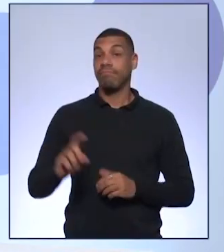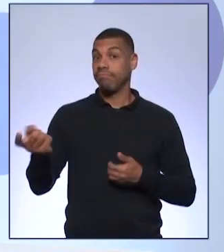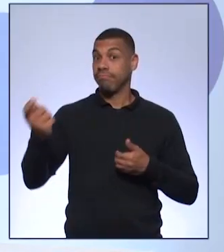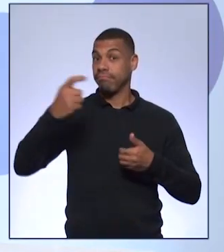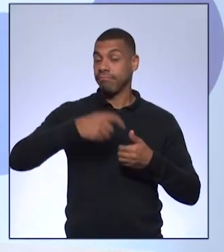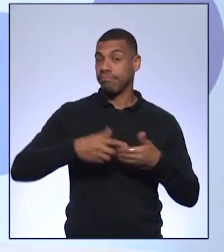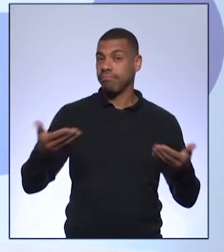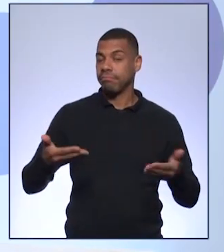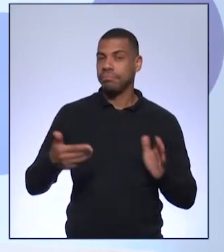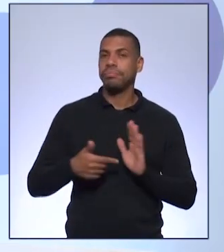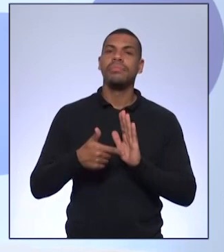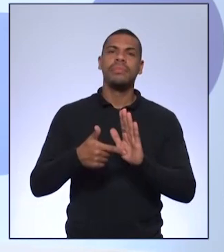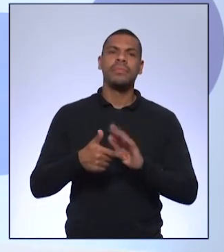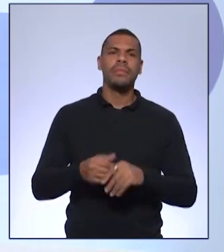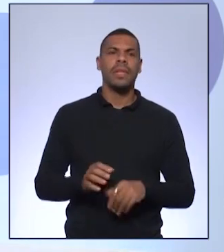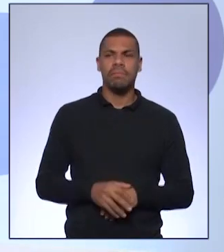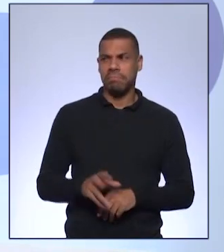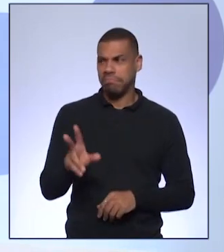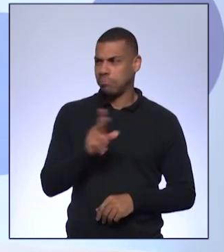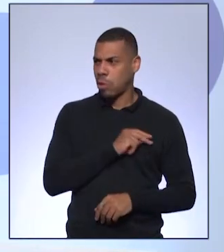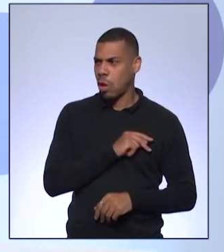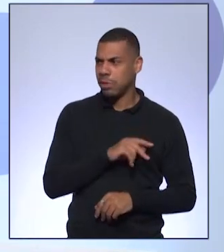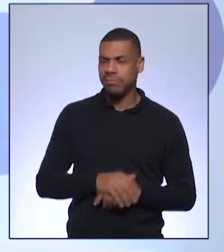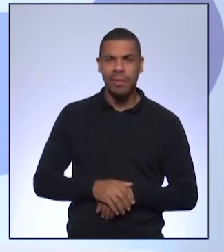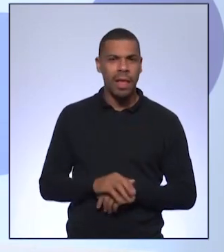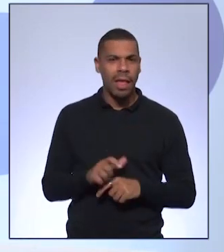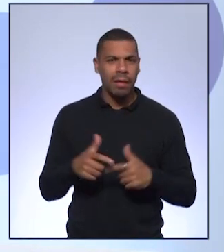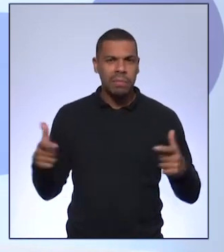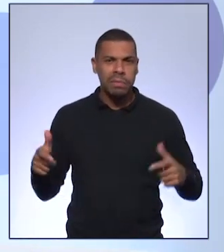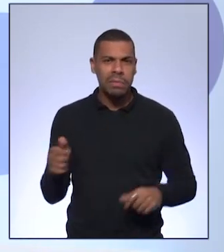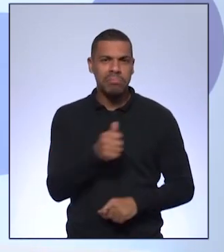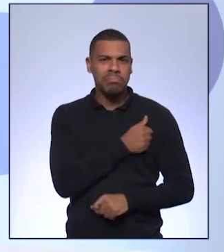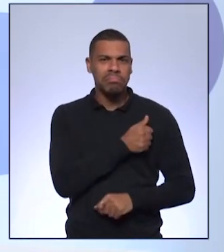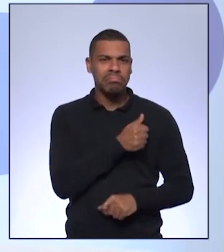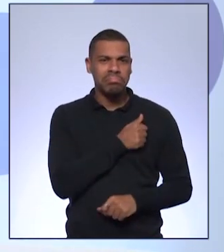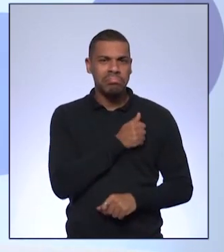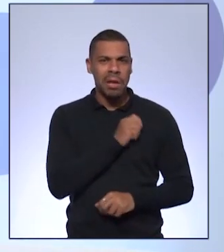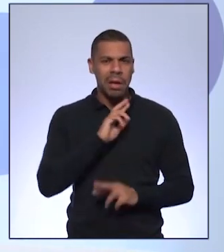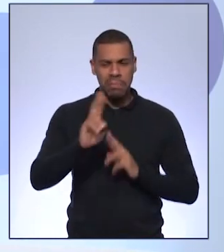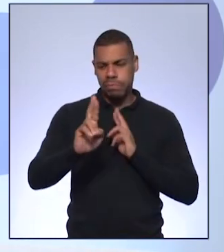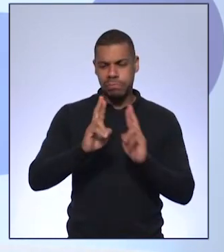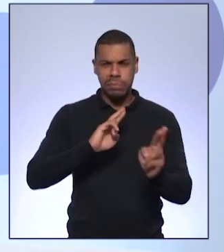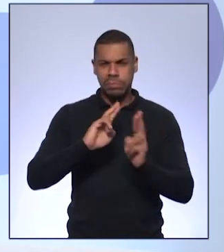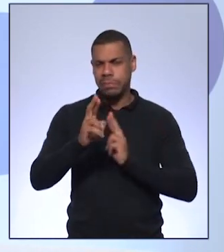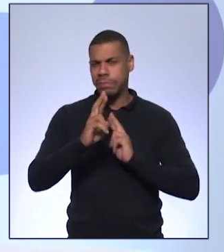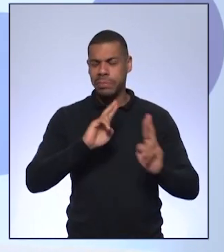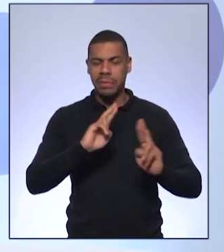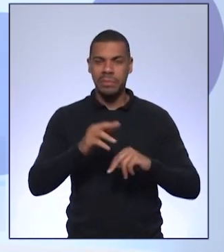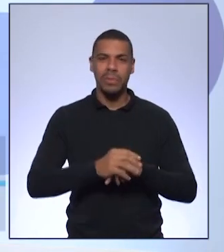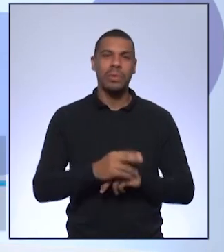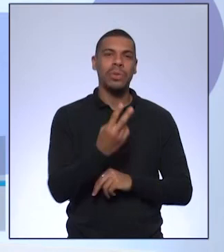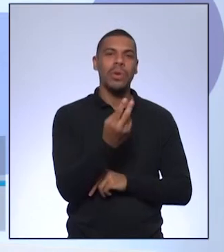Retornamos aqui, né? Olha, Osmar, esmagadora o número de resposta como